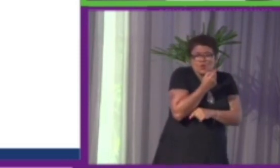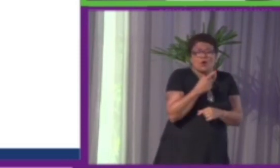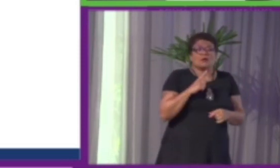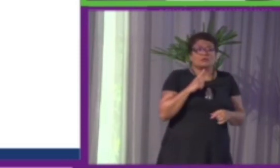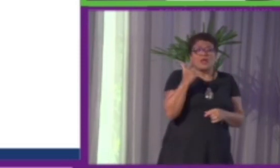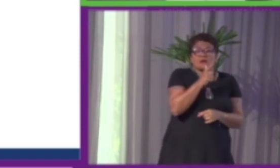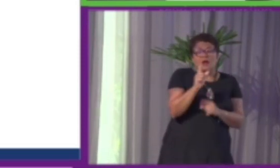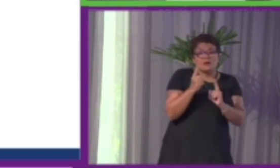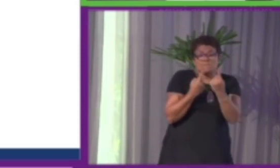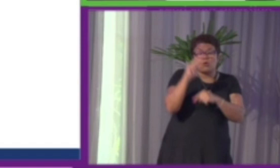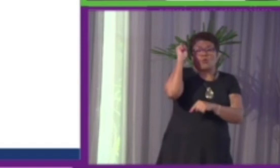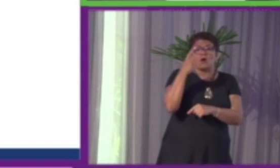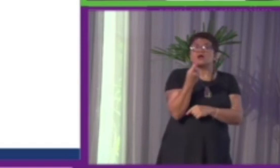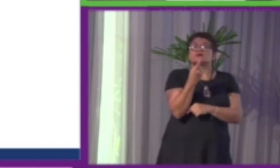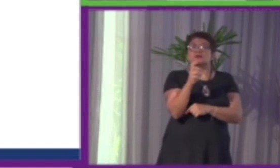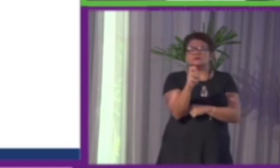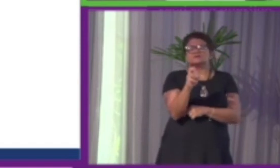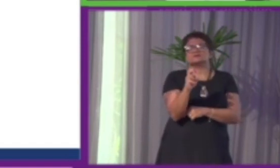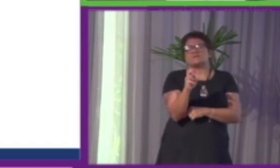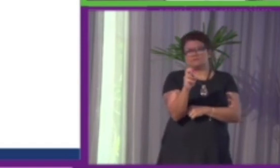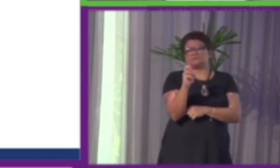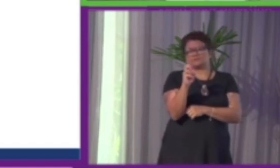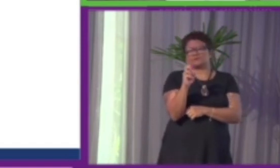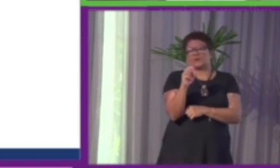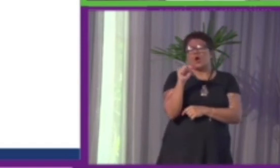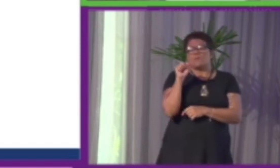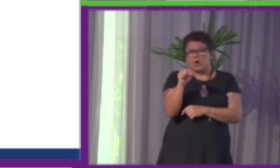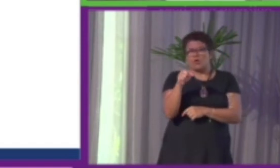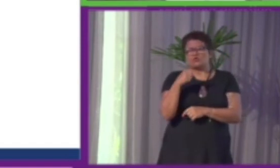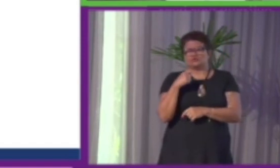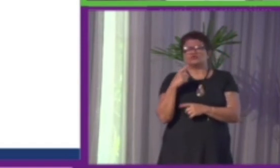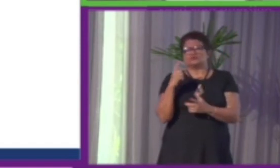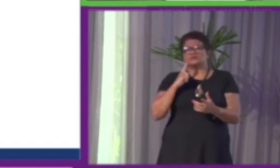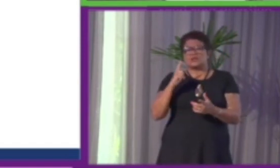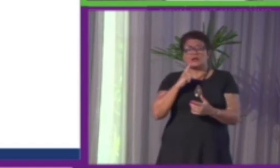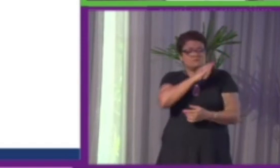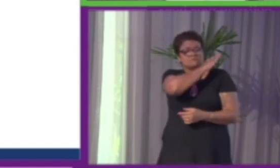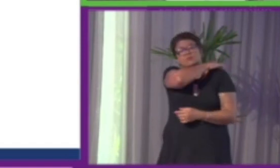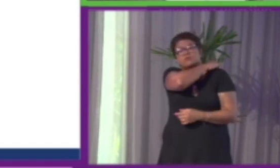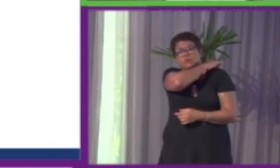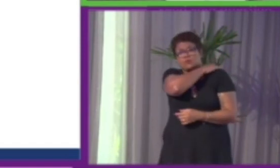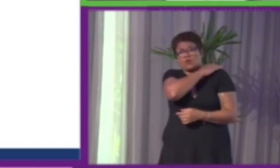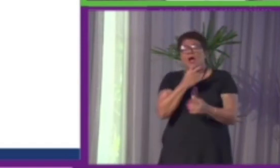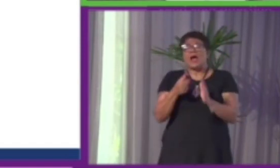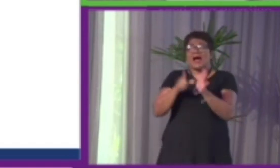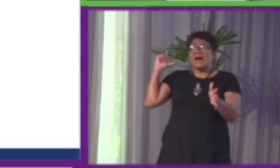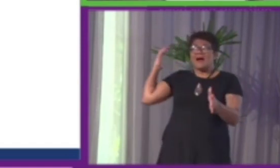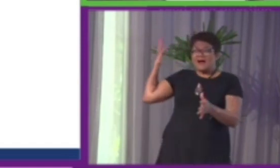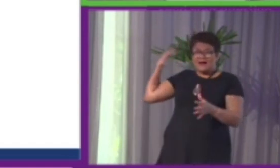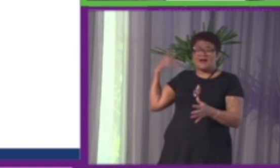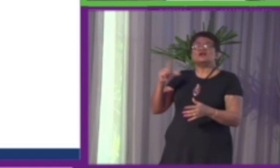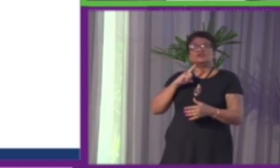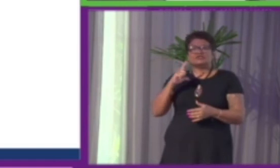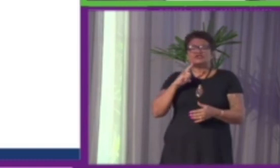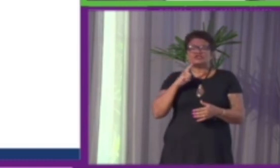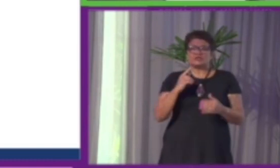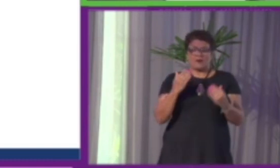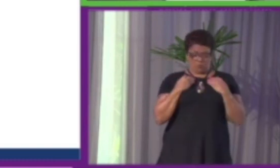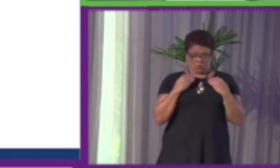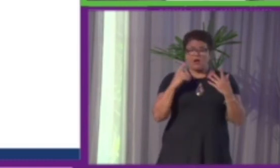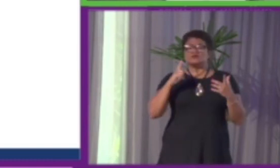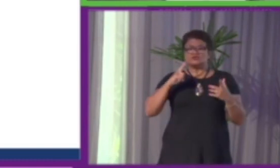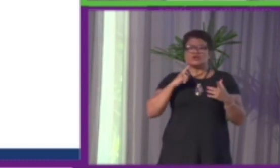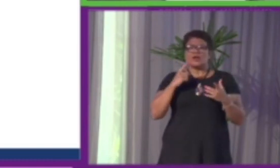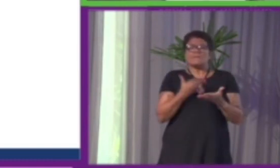pontos percentuais de função pulmonar, para uma doença em que a gente só perde função. Antigamente, a gente estava feliz se o paciente não perdesse